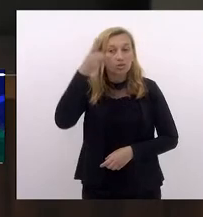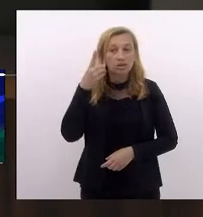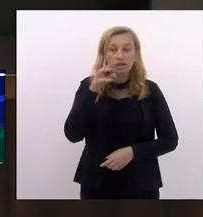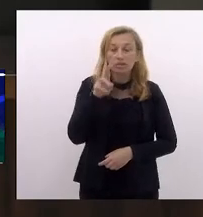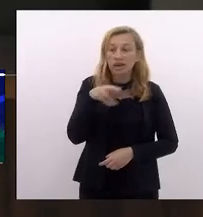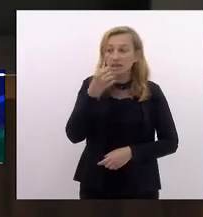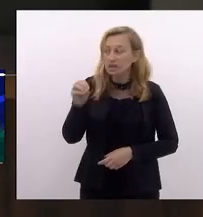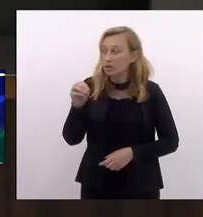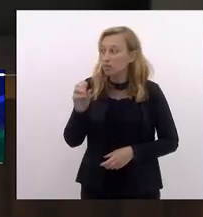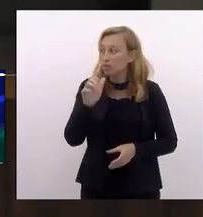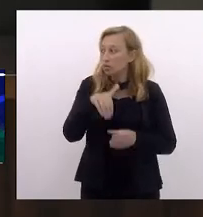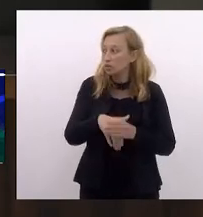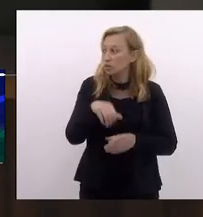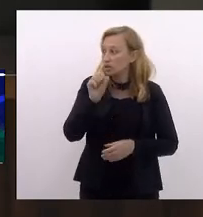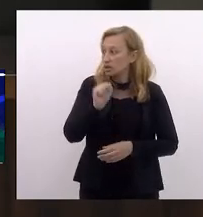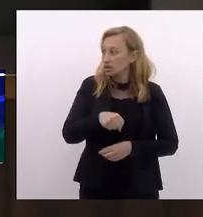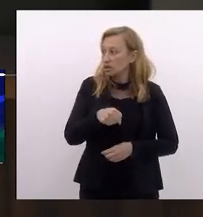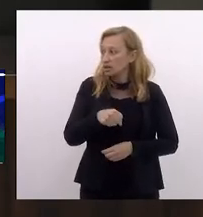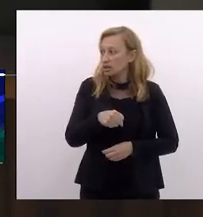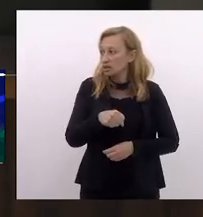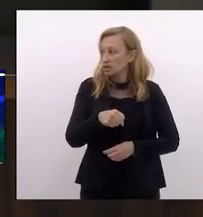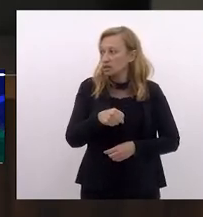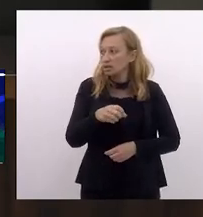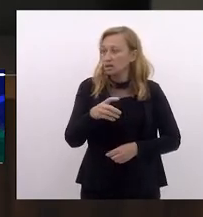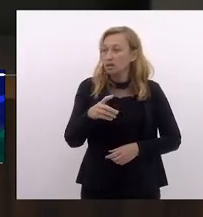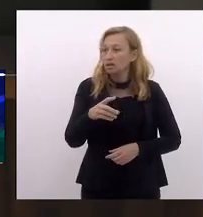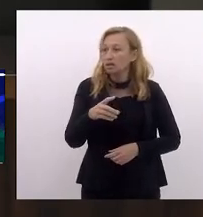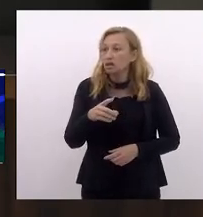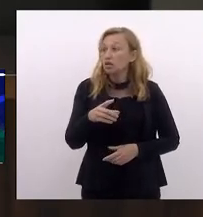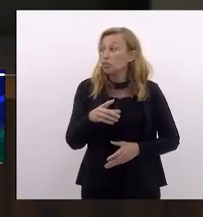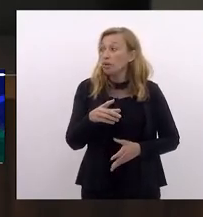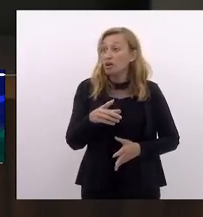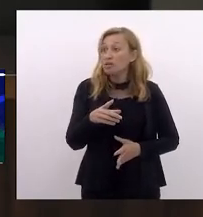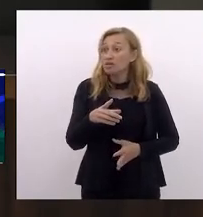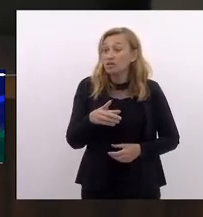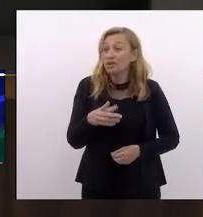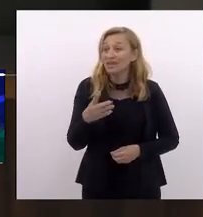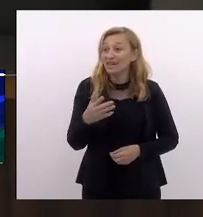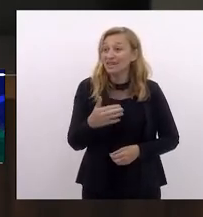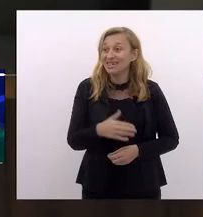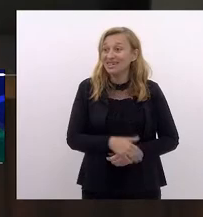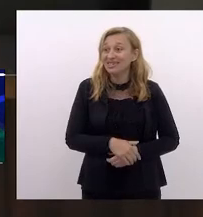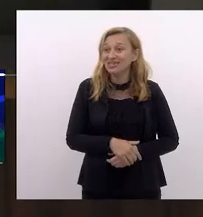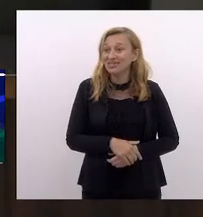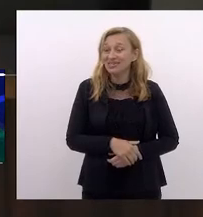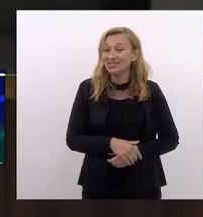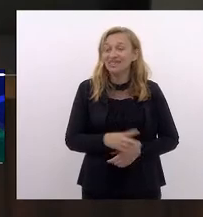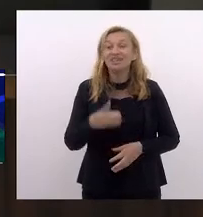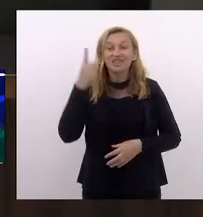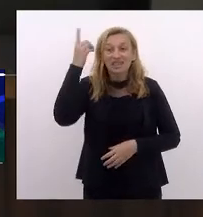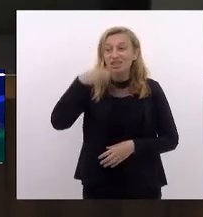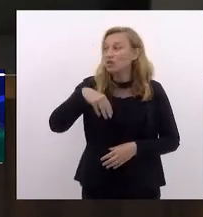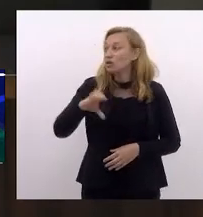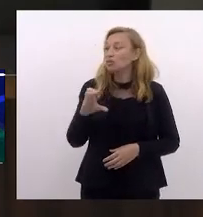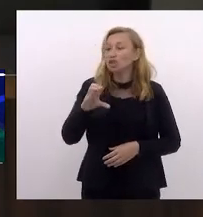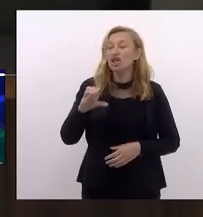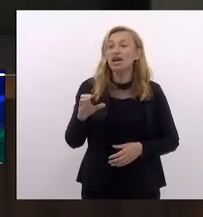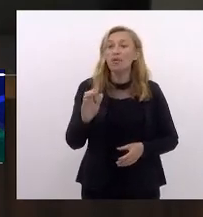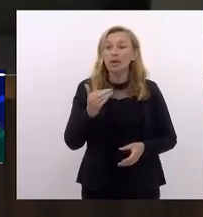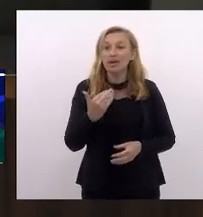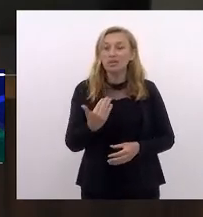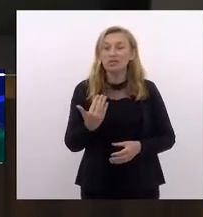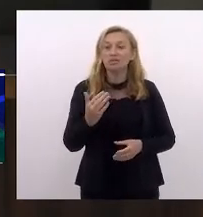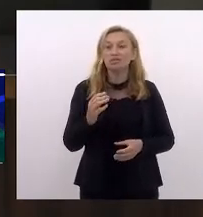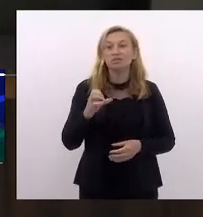brazão botou sim tá do mundo arising deputado Carlos Macedo Sim todo Carlos minc não deputada